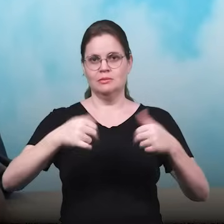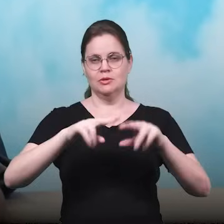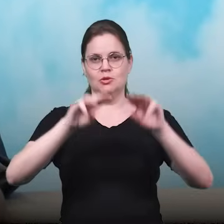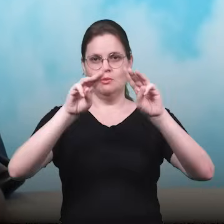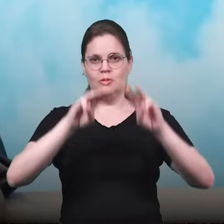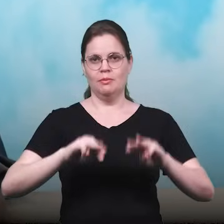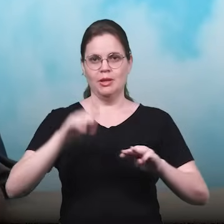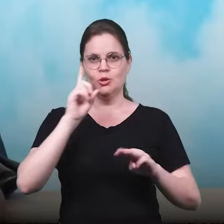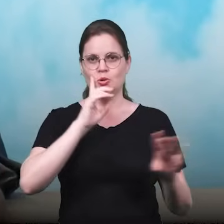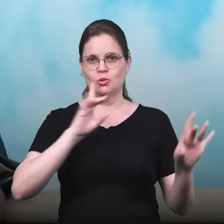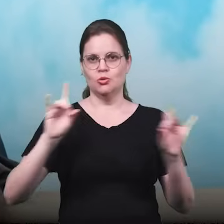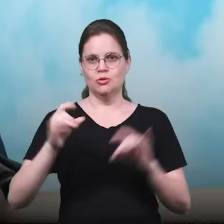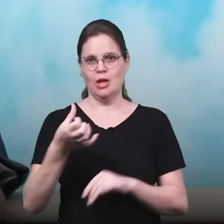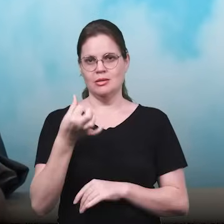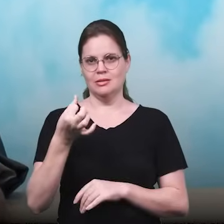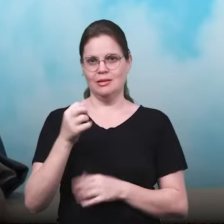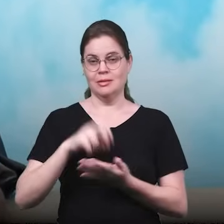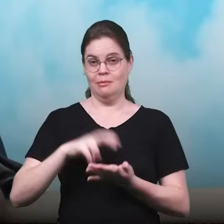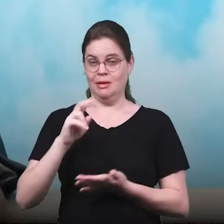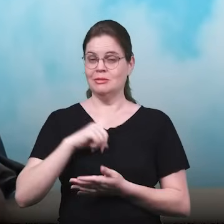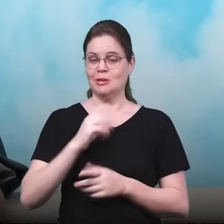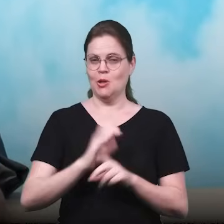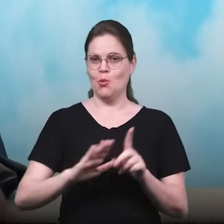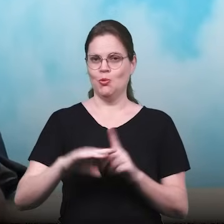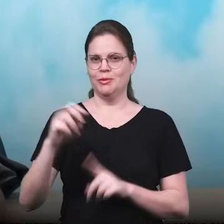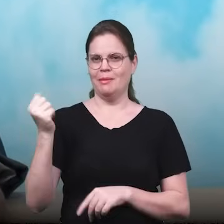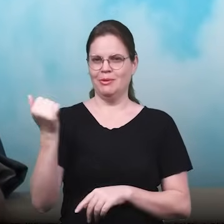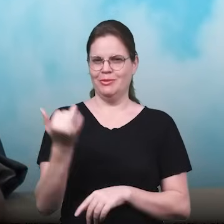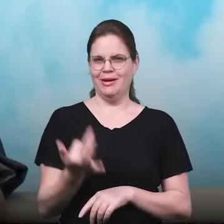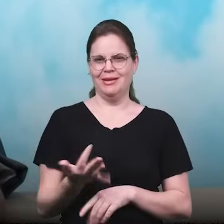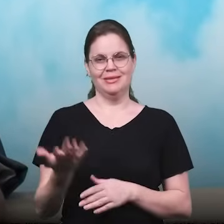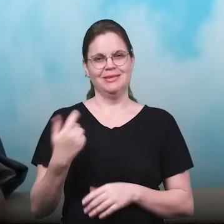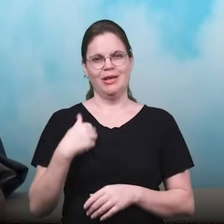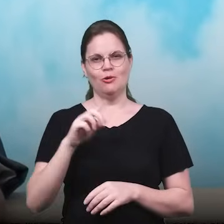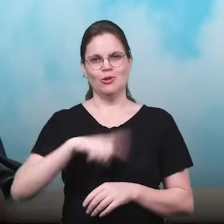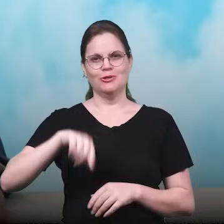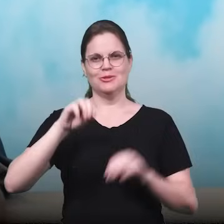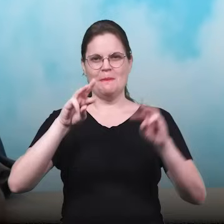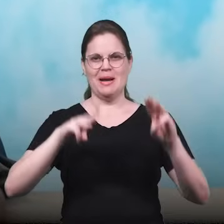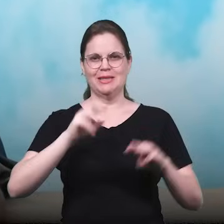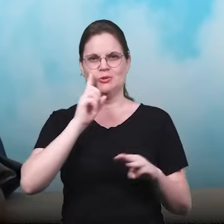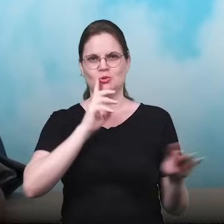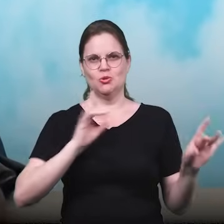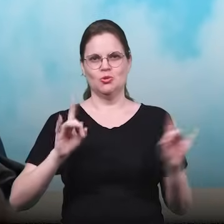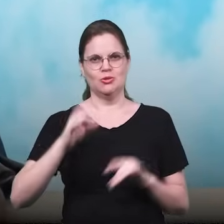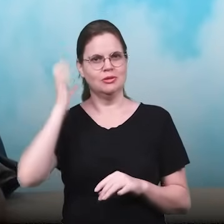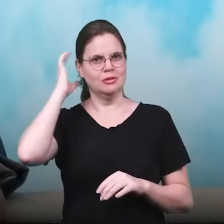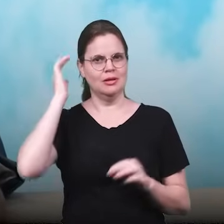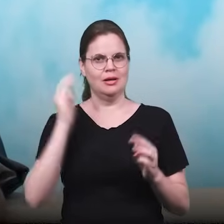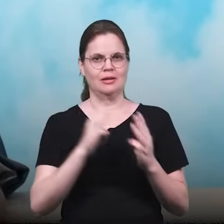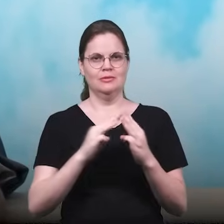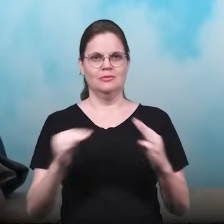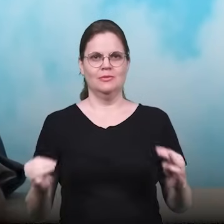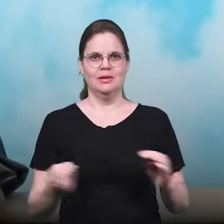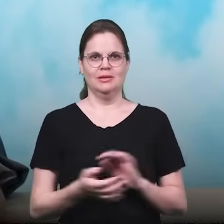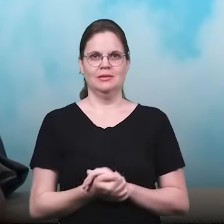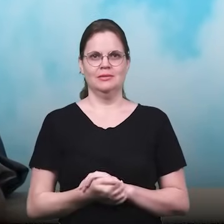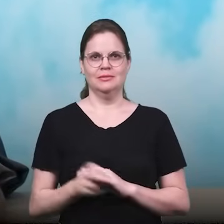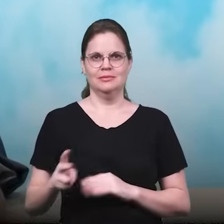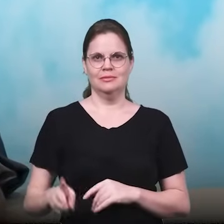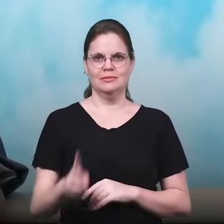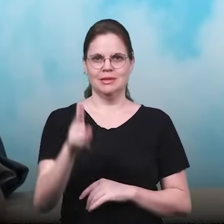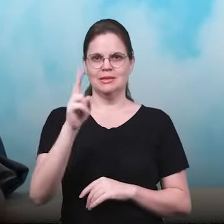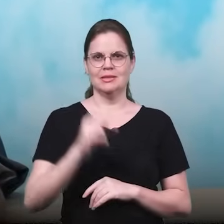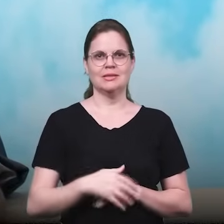os dias, 6 da manhã, tem um culto, que é um maná diário. Na Rádio Manaim, está passando